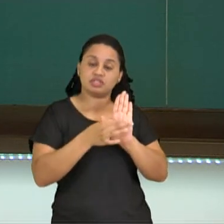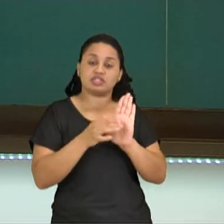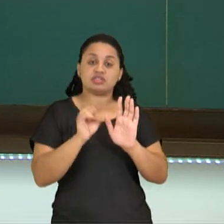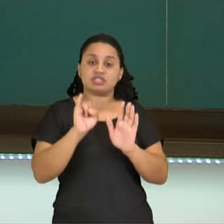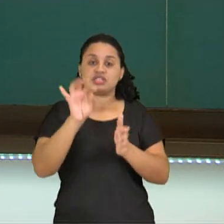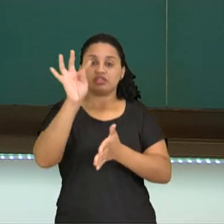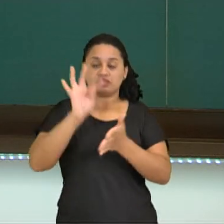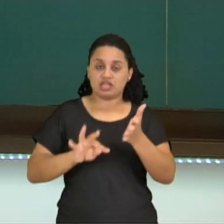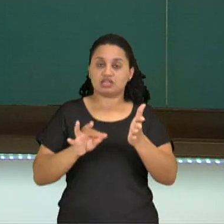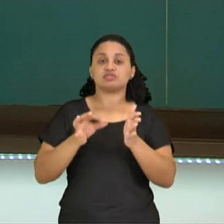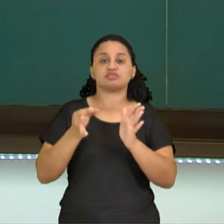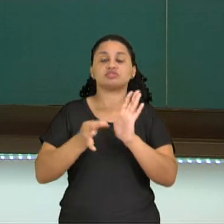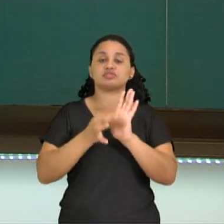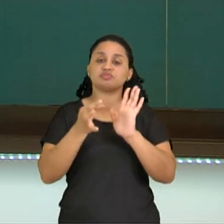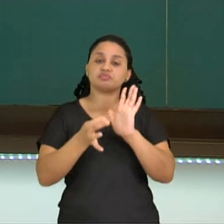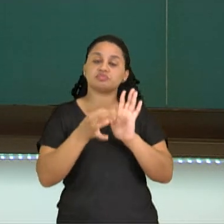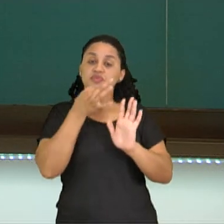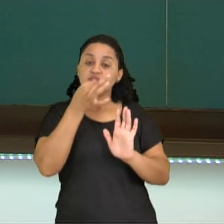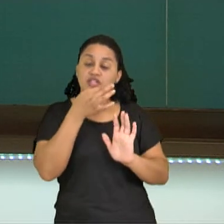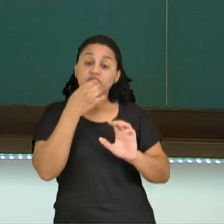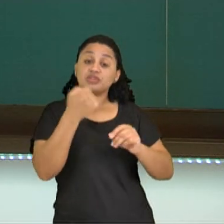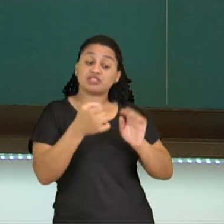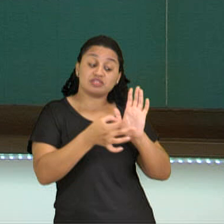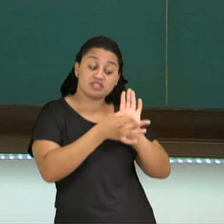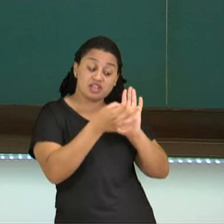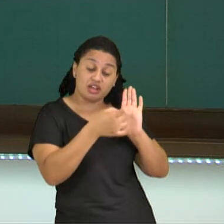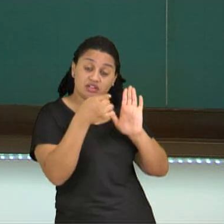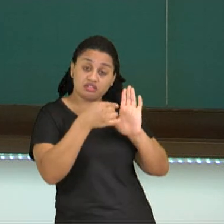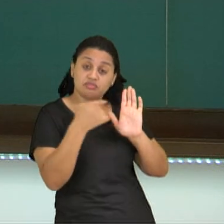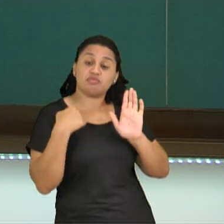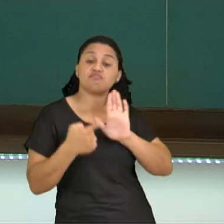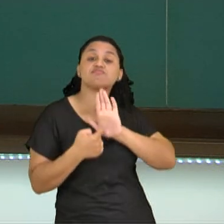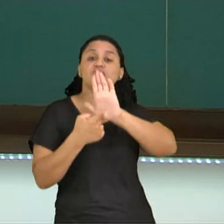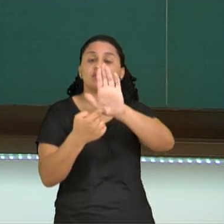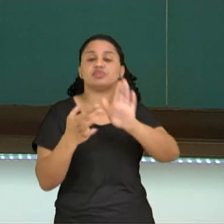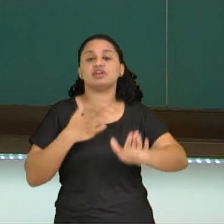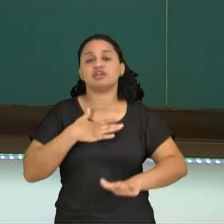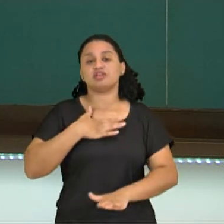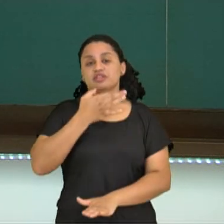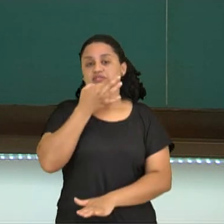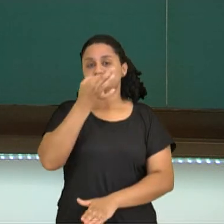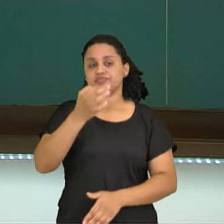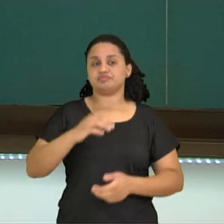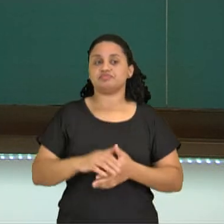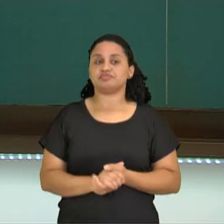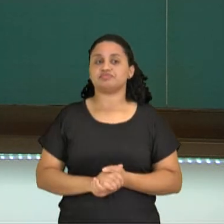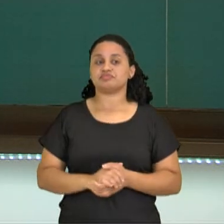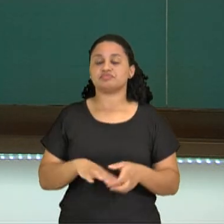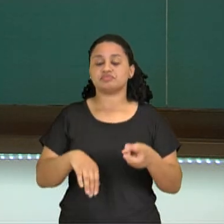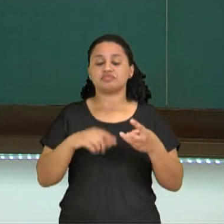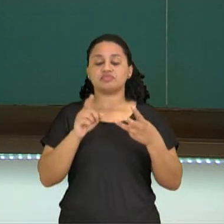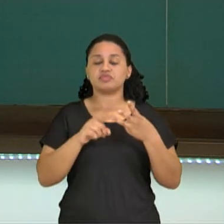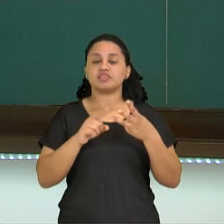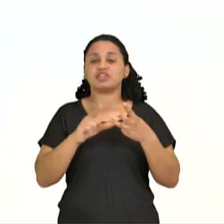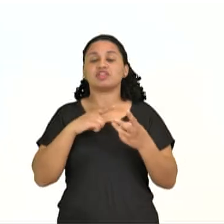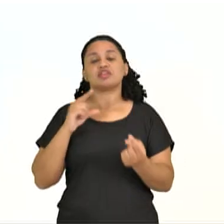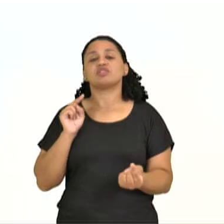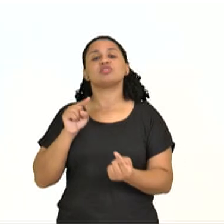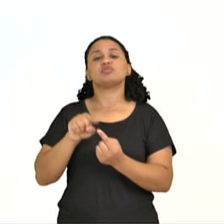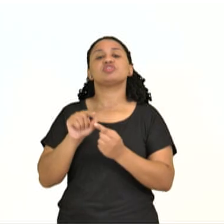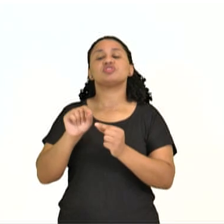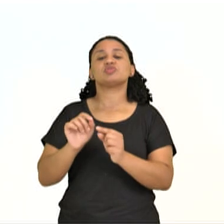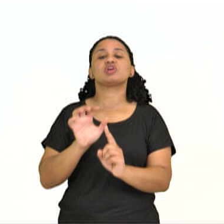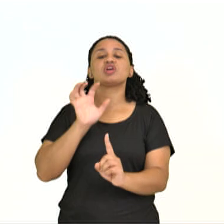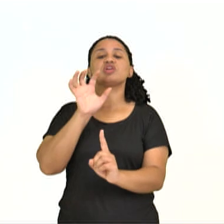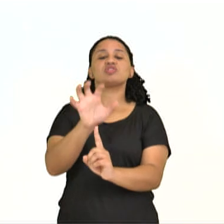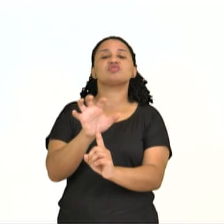opinião, eu preciso de argumentos que reforcem a minha opinião, tá? Tem o objetivo de convencer os